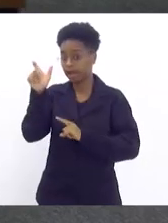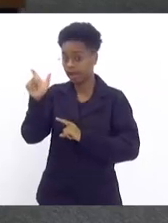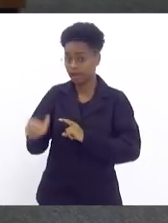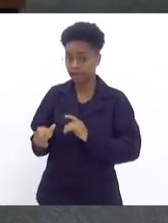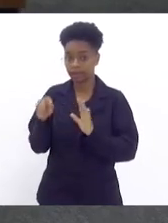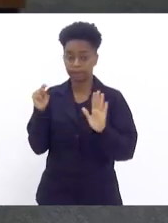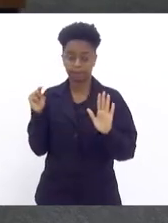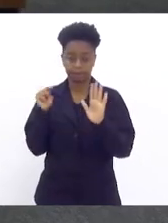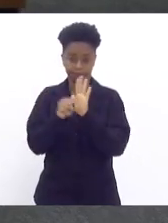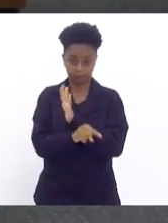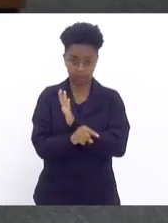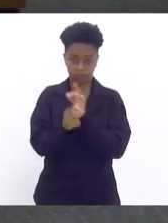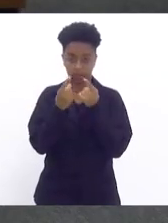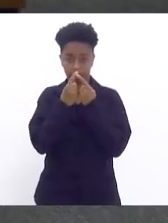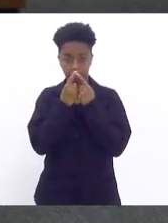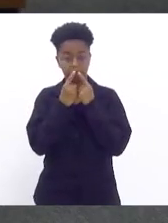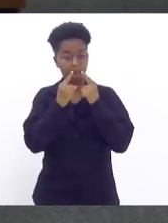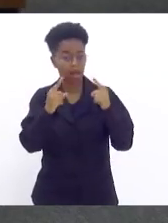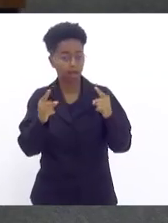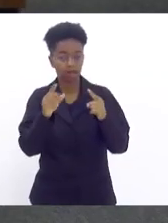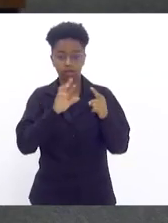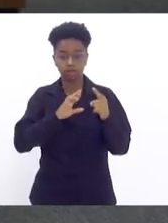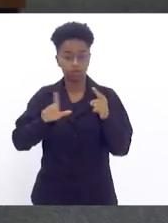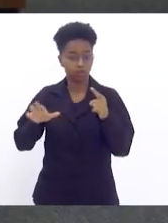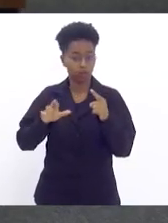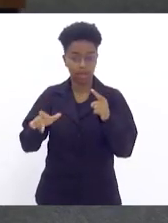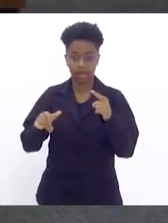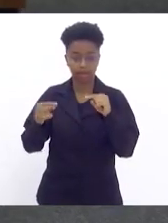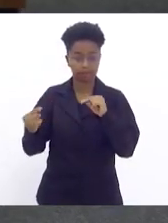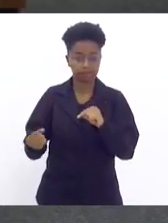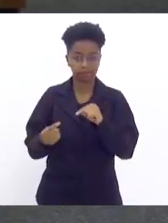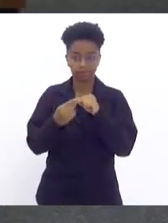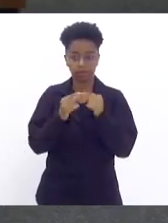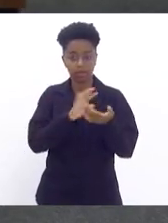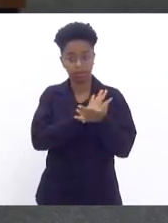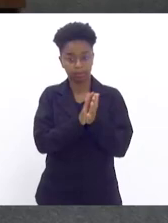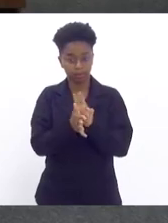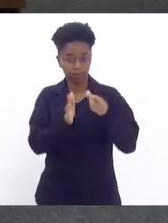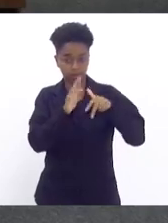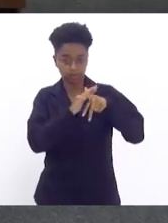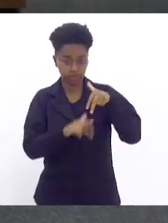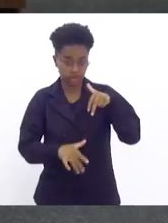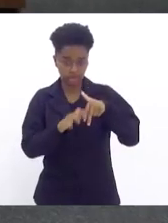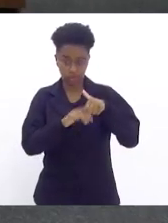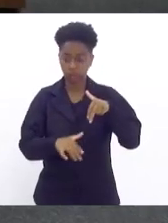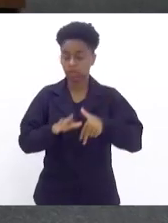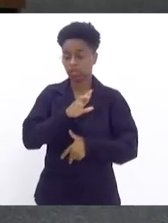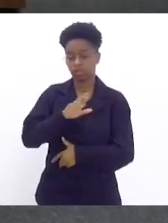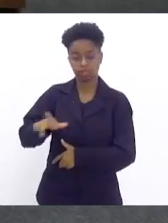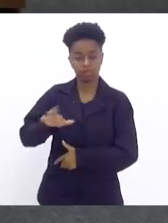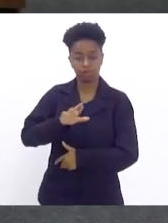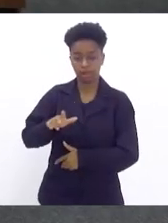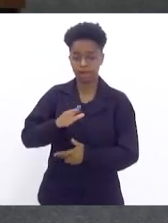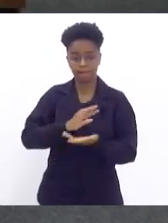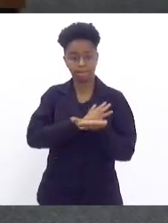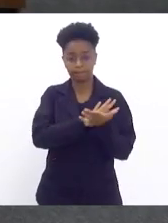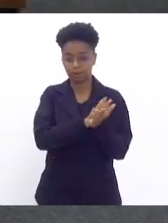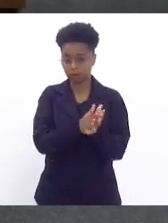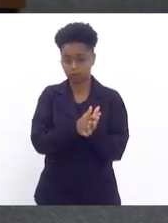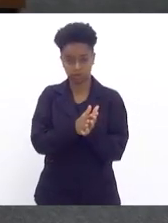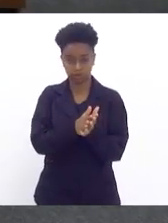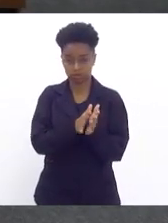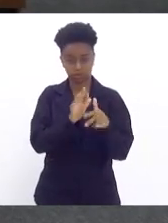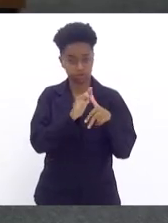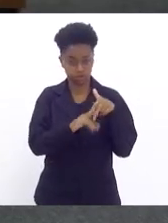questionamento que ele fez não passa por sexismo não passa por nenhum preconceito abre aspas de